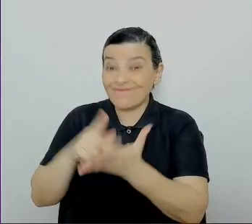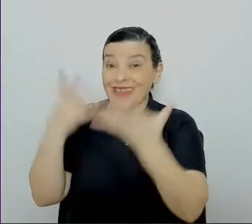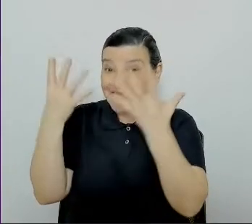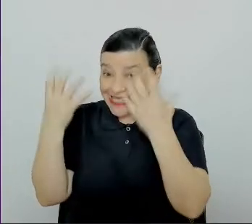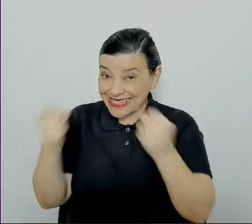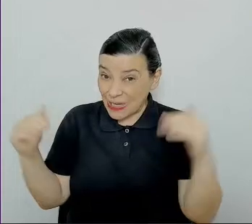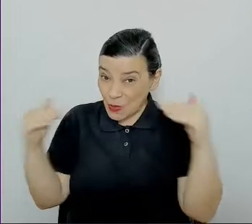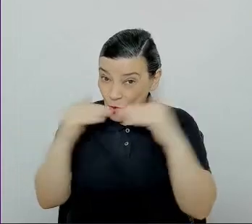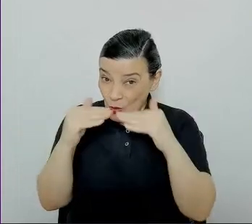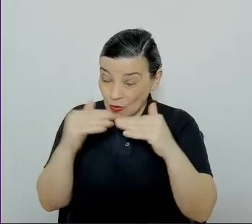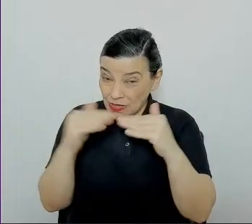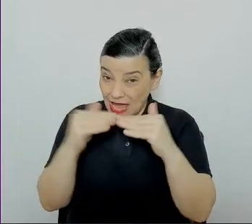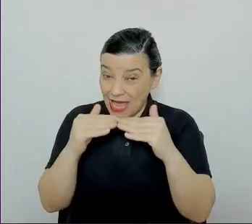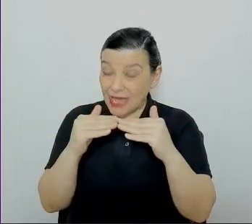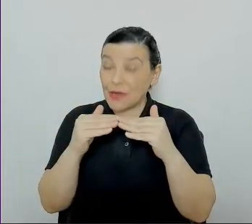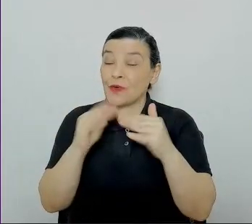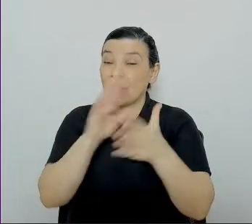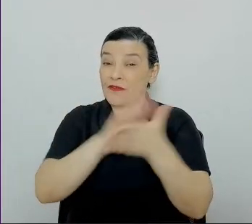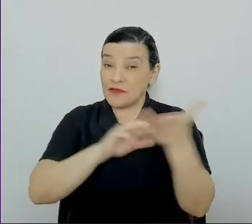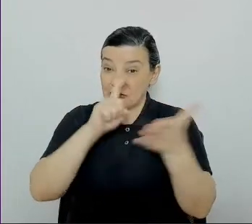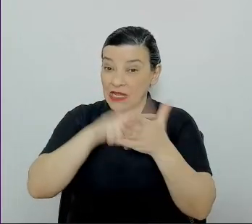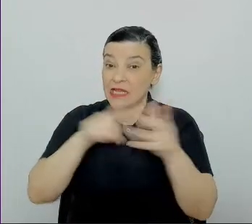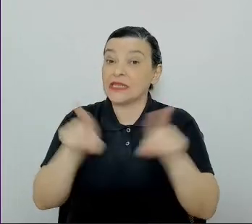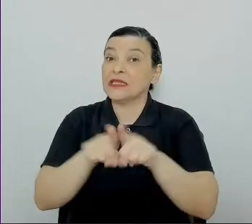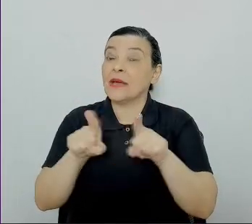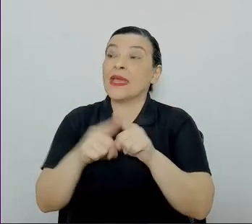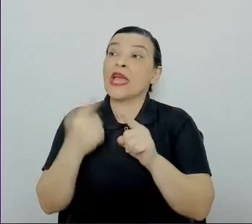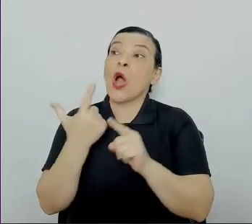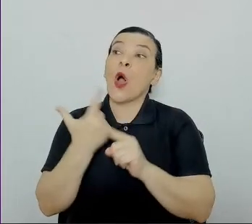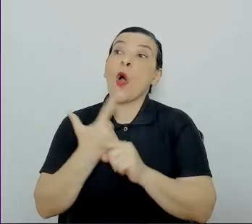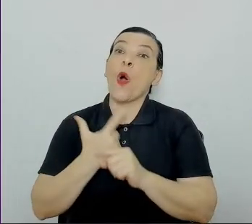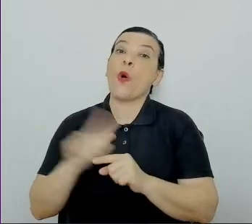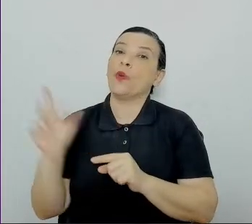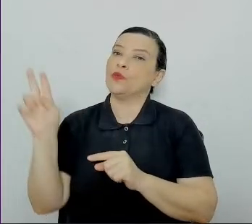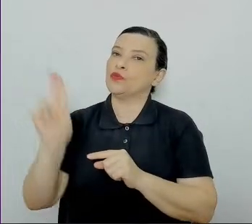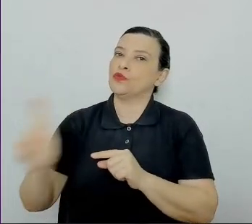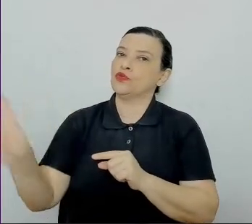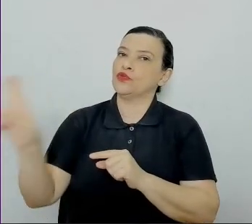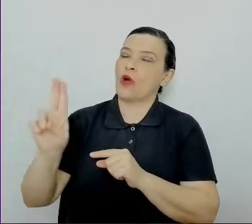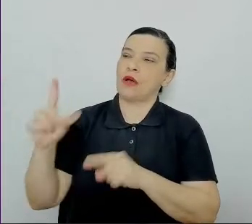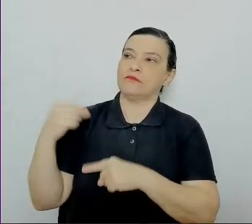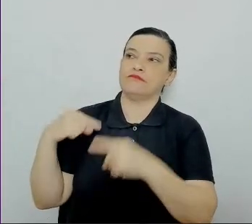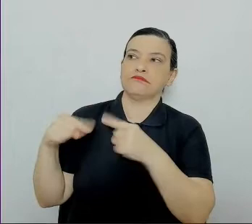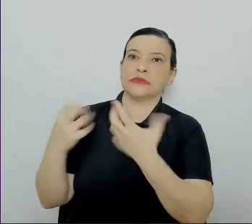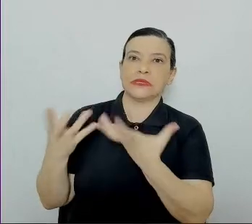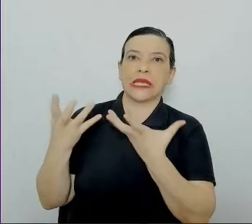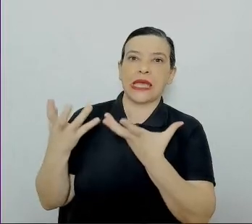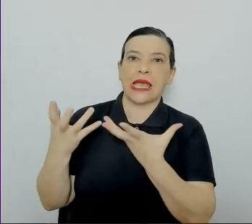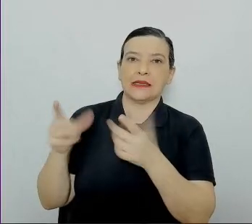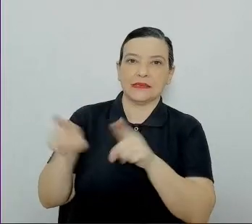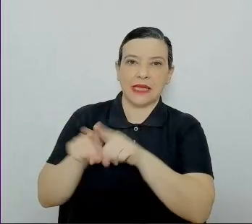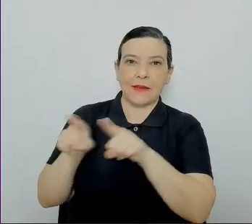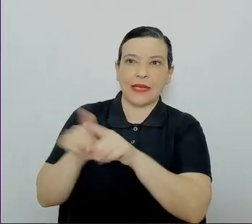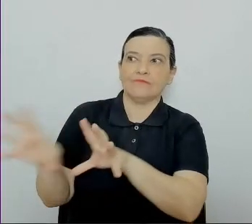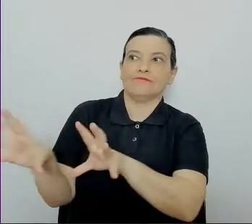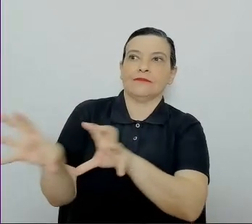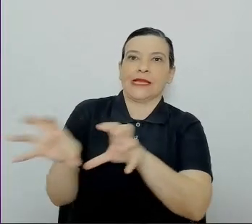pelos usuários alvos para aquela funcionalidade. E aí você vai ter a sua proporção de adoção do que você